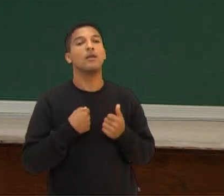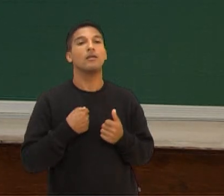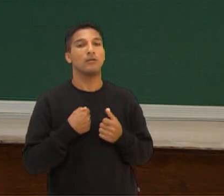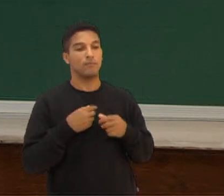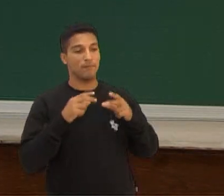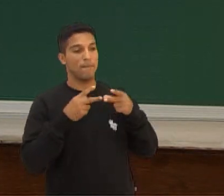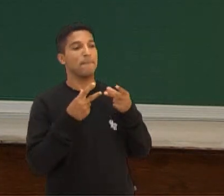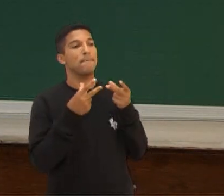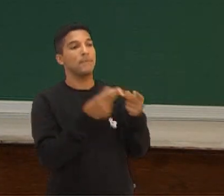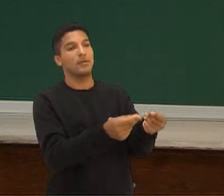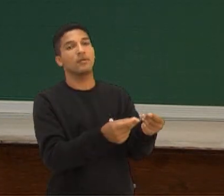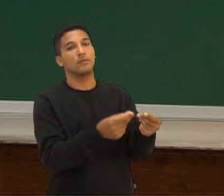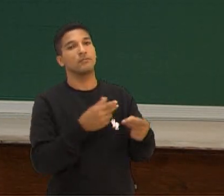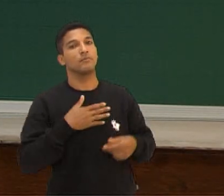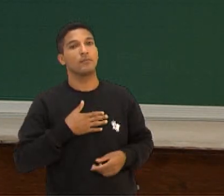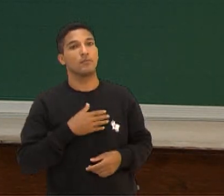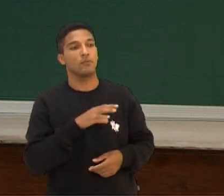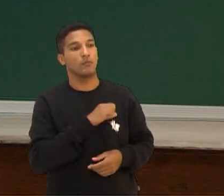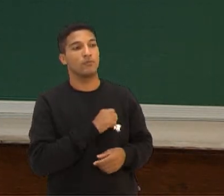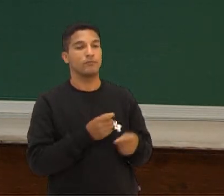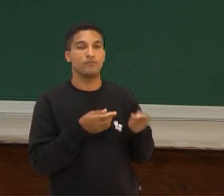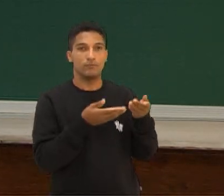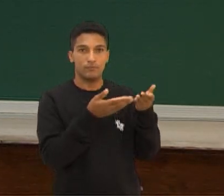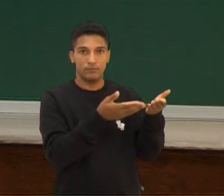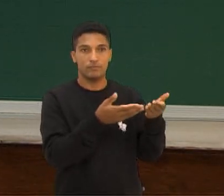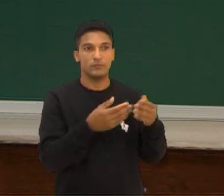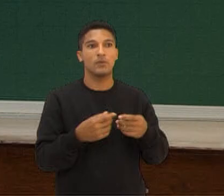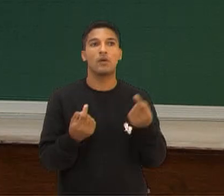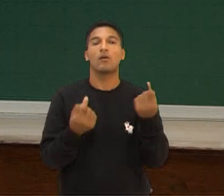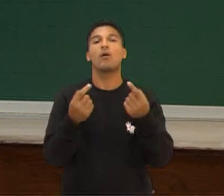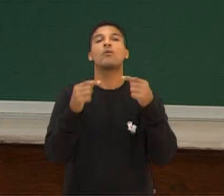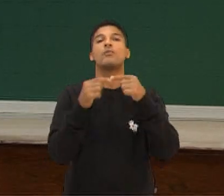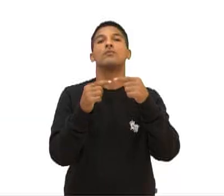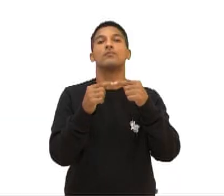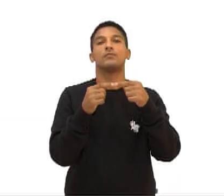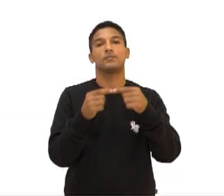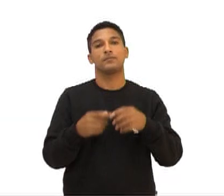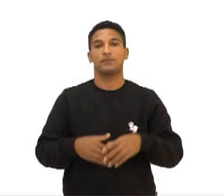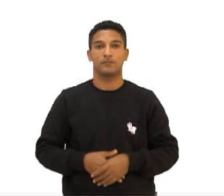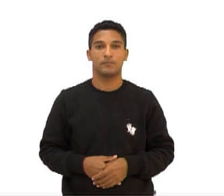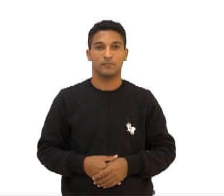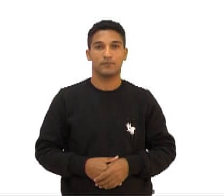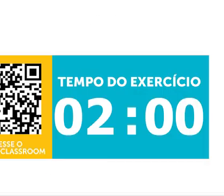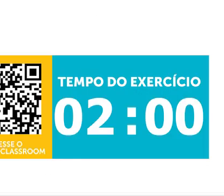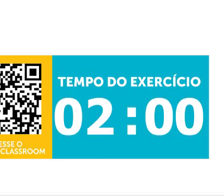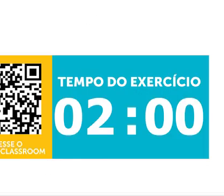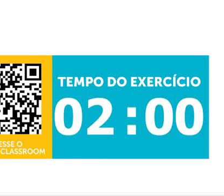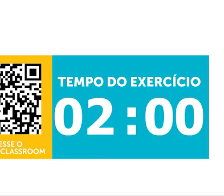1 para substantiva e 2 para adjetiva. Com vocês lá.